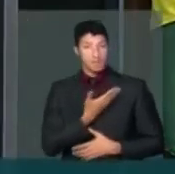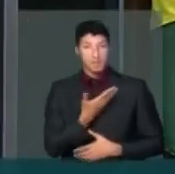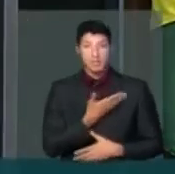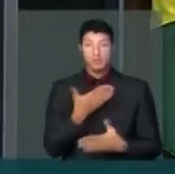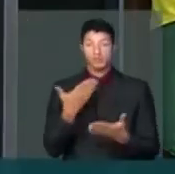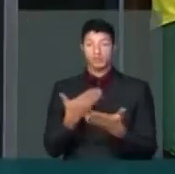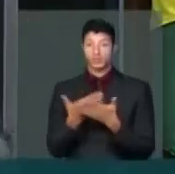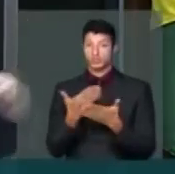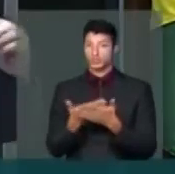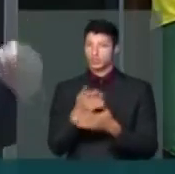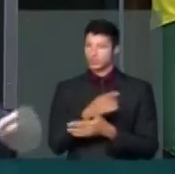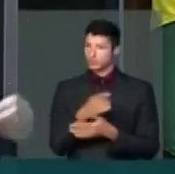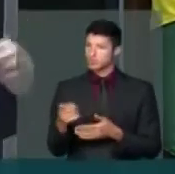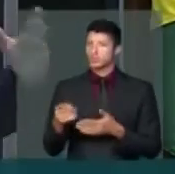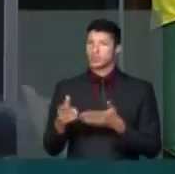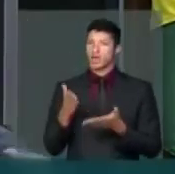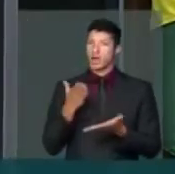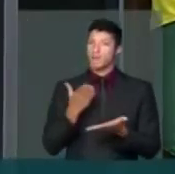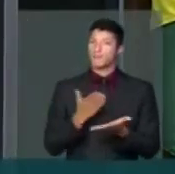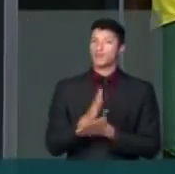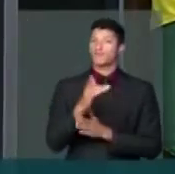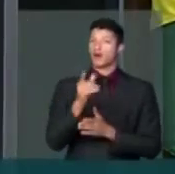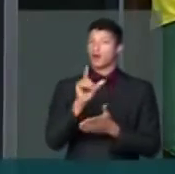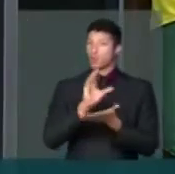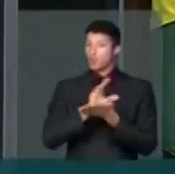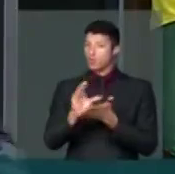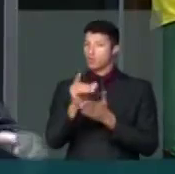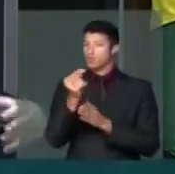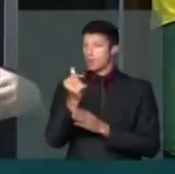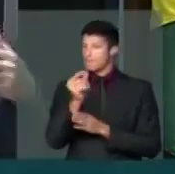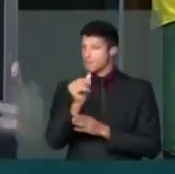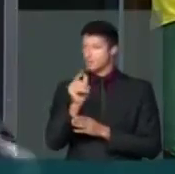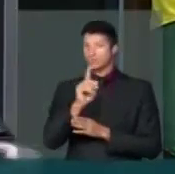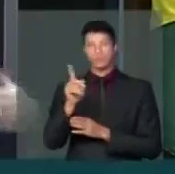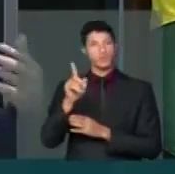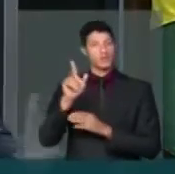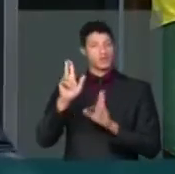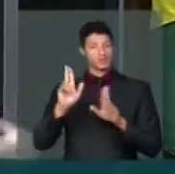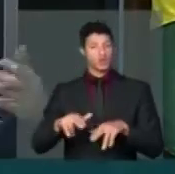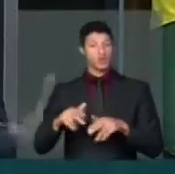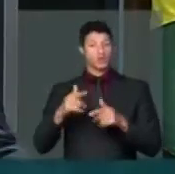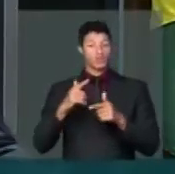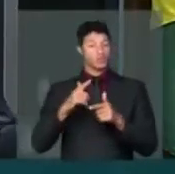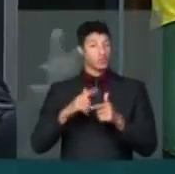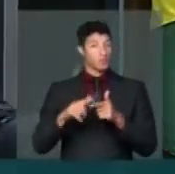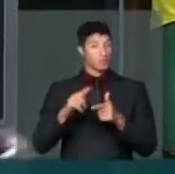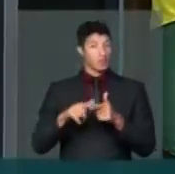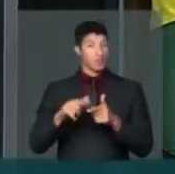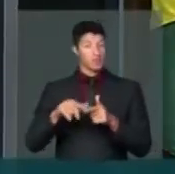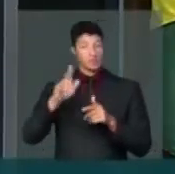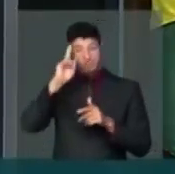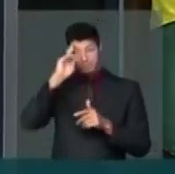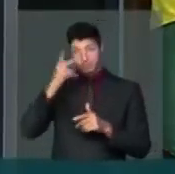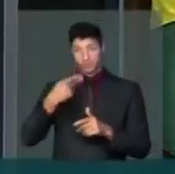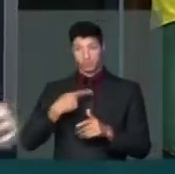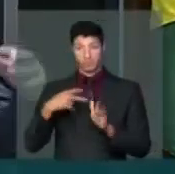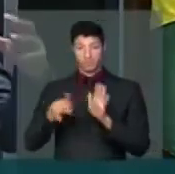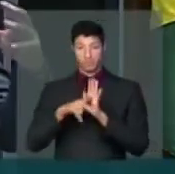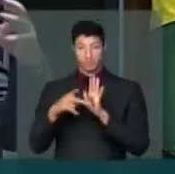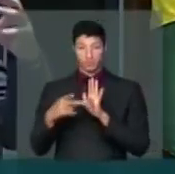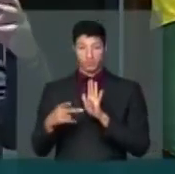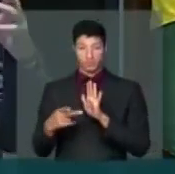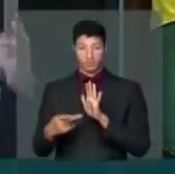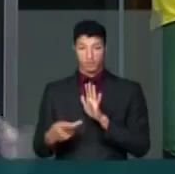estudantes, aprovar o orçamento não é uma questão que diga respeito só